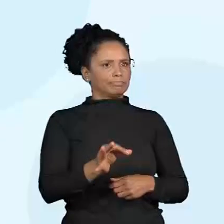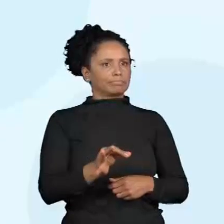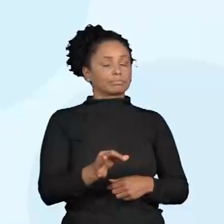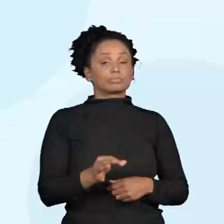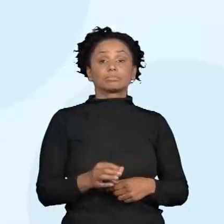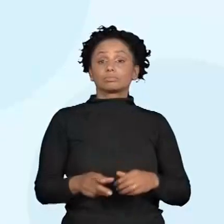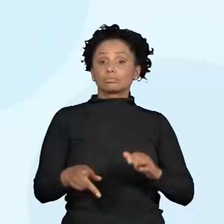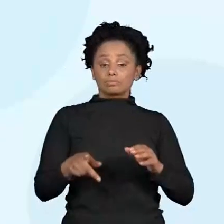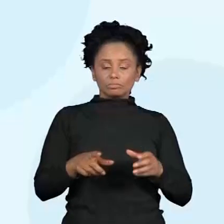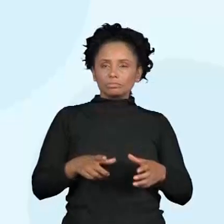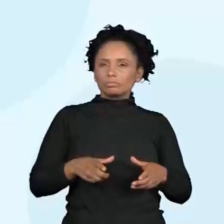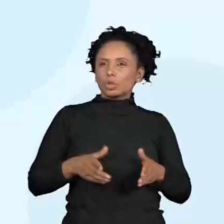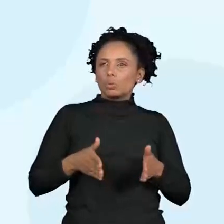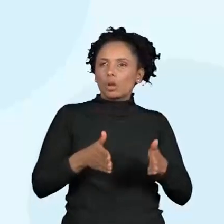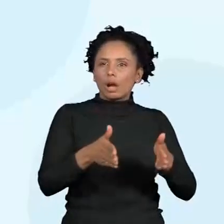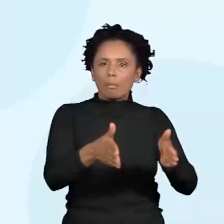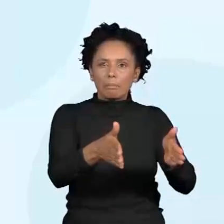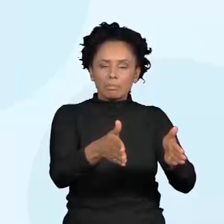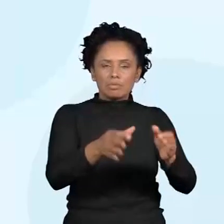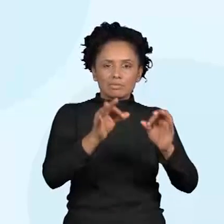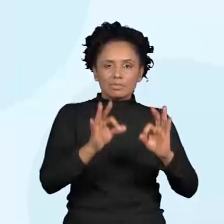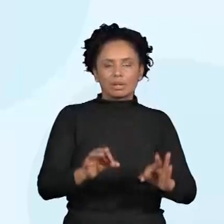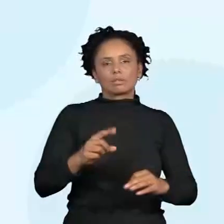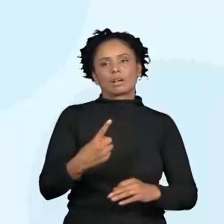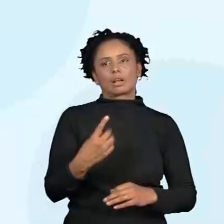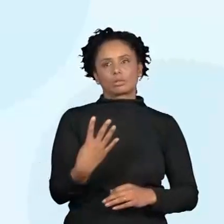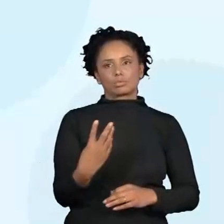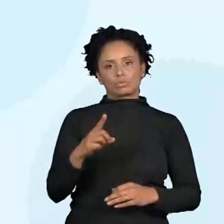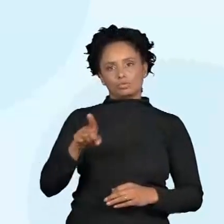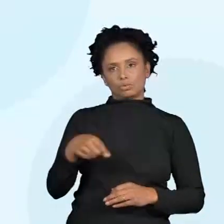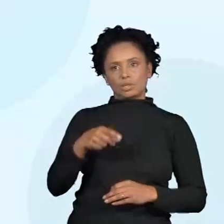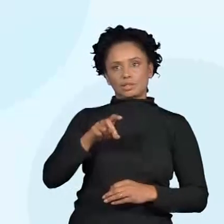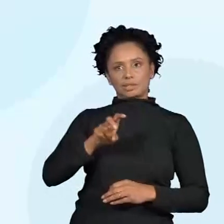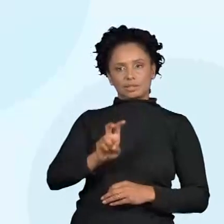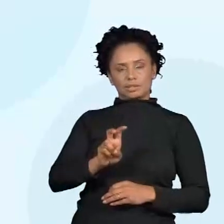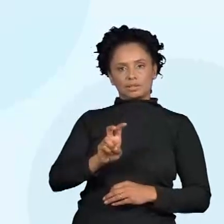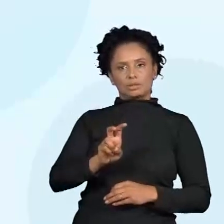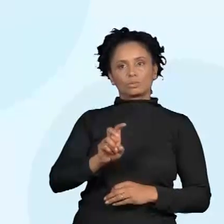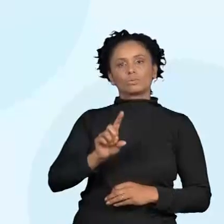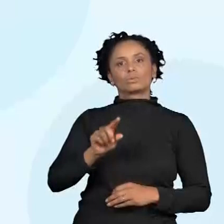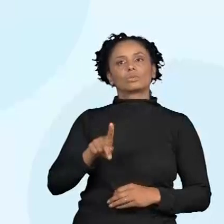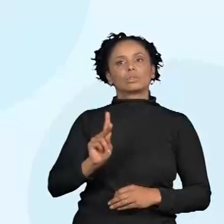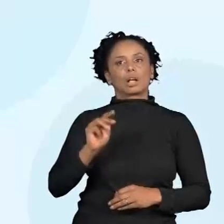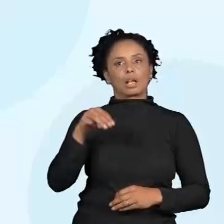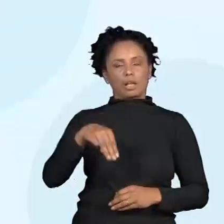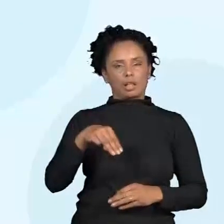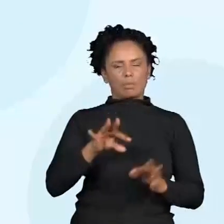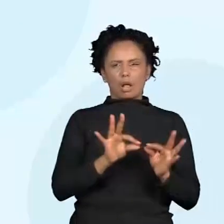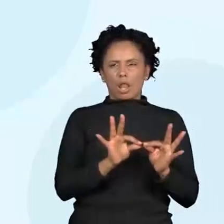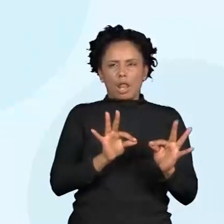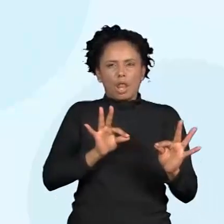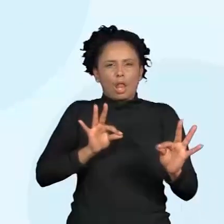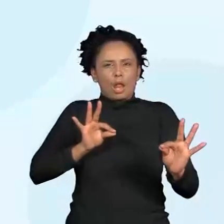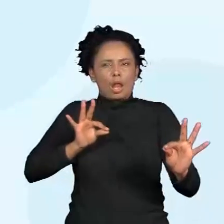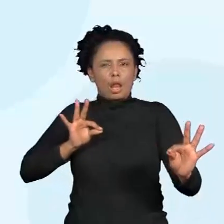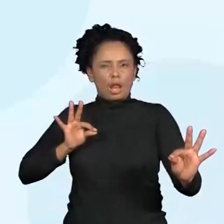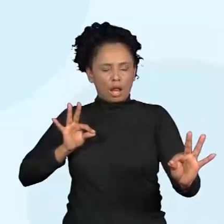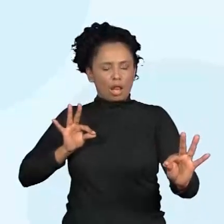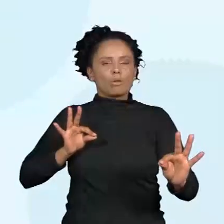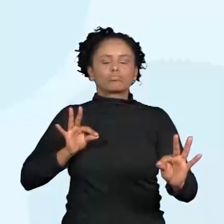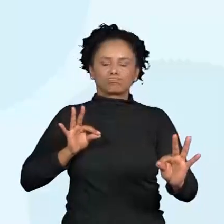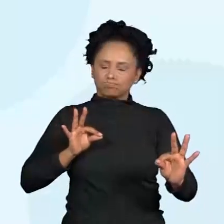de 14,5 quilômetros. Então, um trecho aí longo até para essa